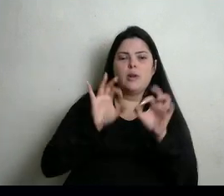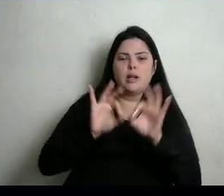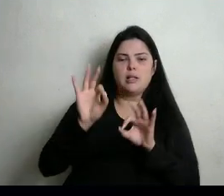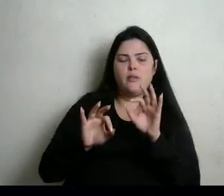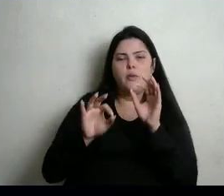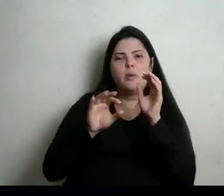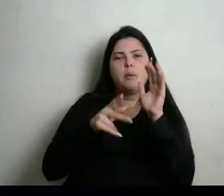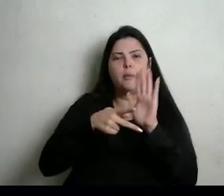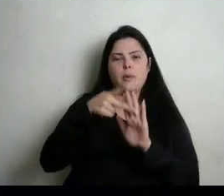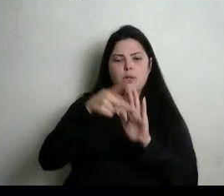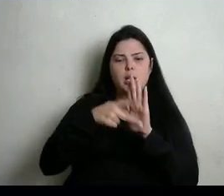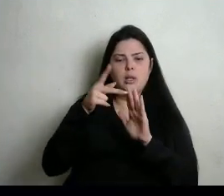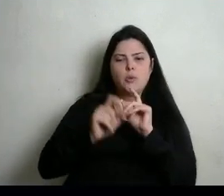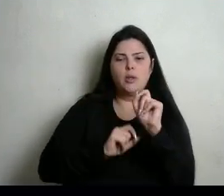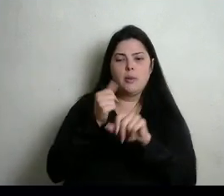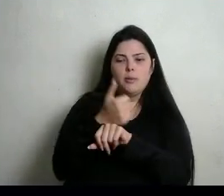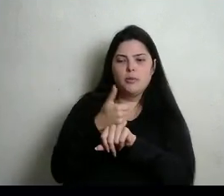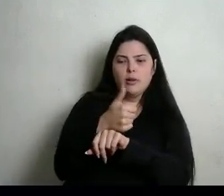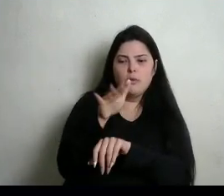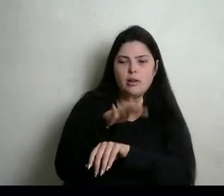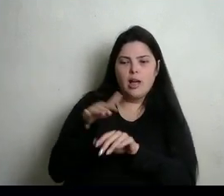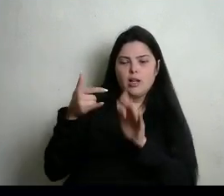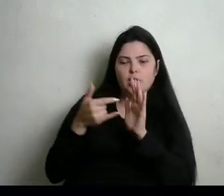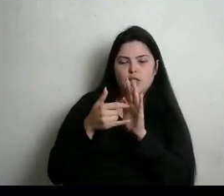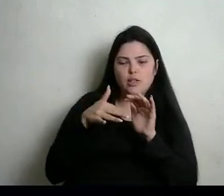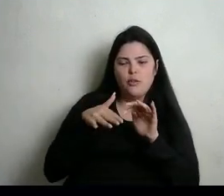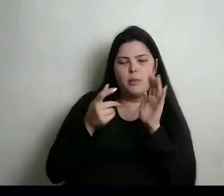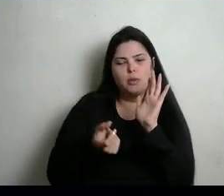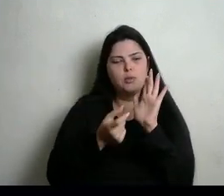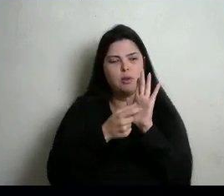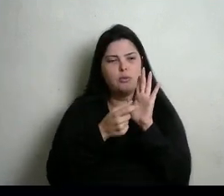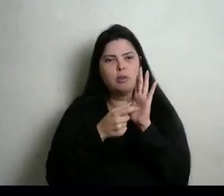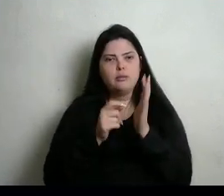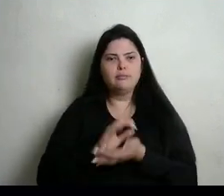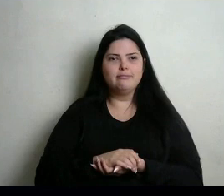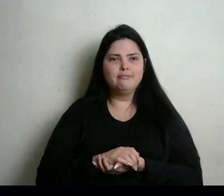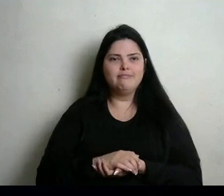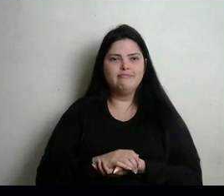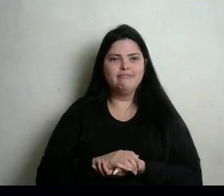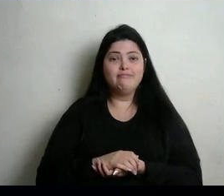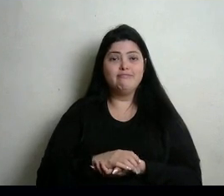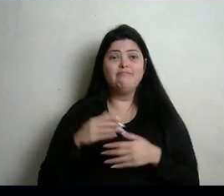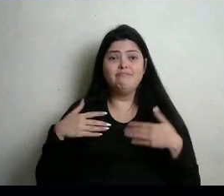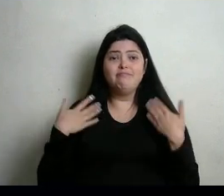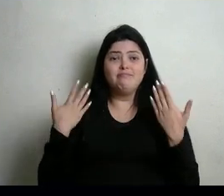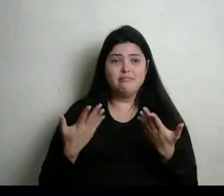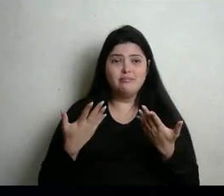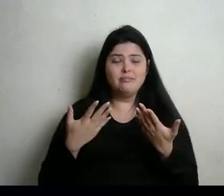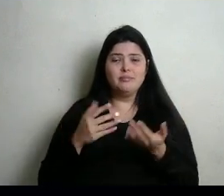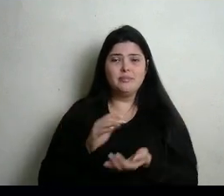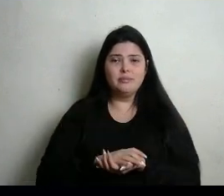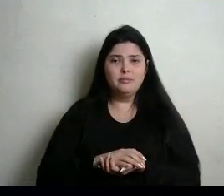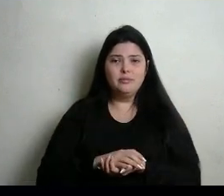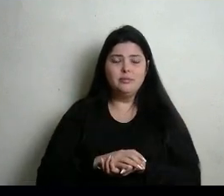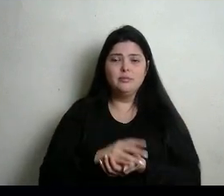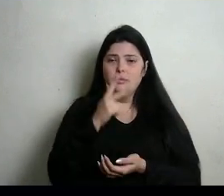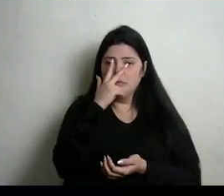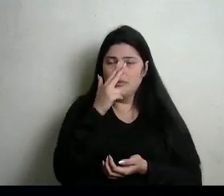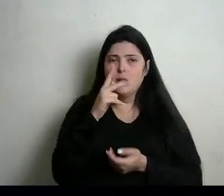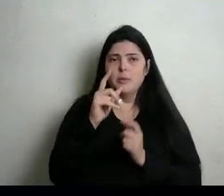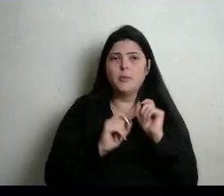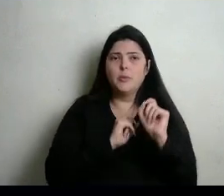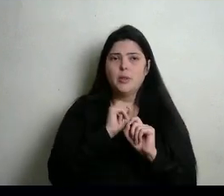eram pessoas da área do desenvolvimento de software. Ou seja, por mais que